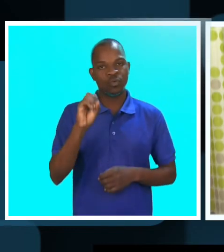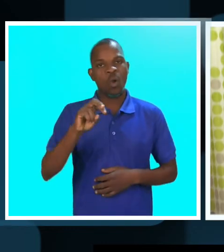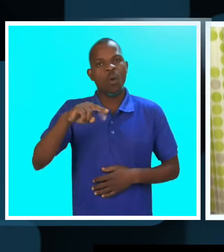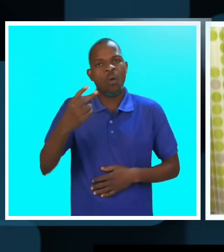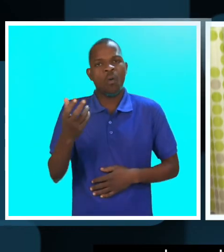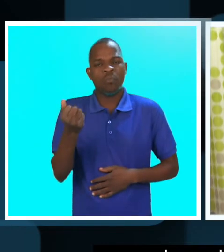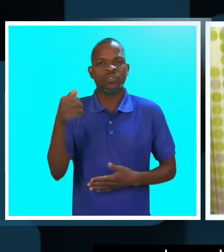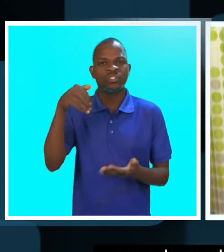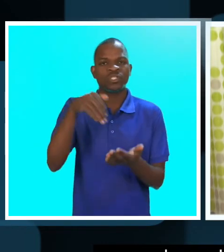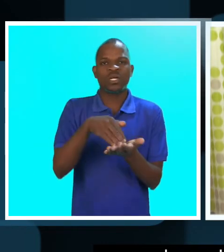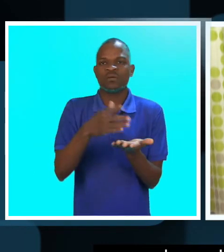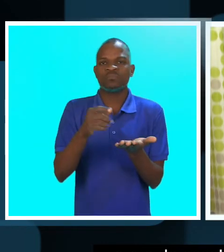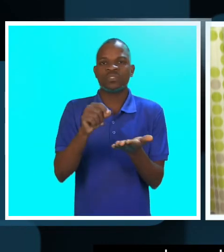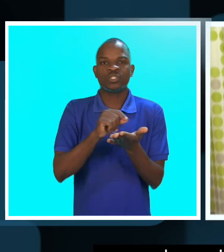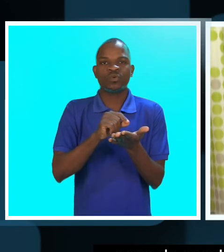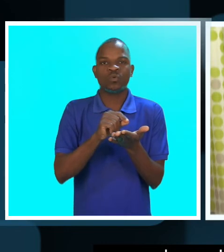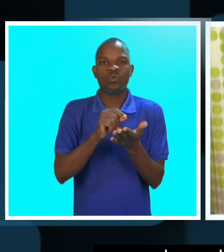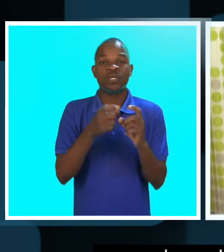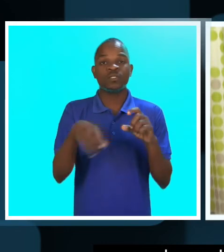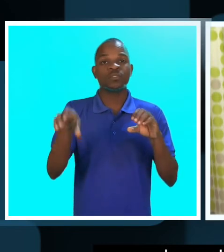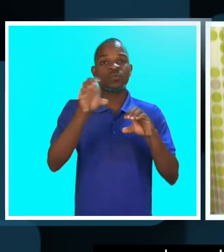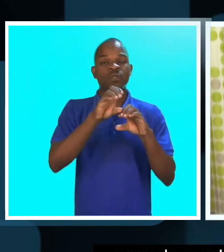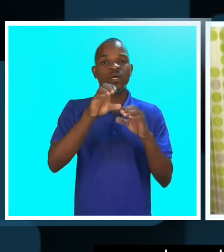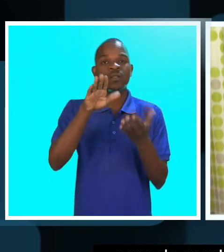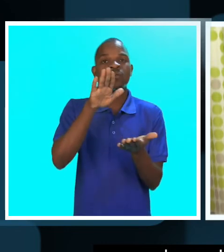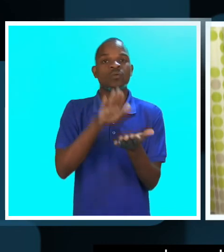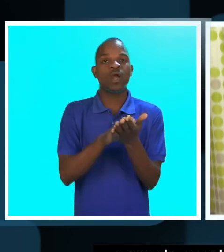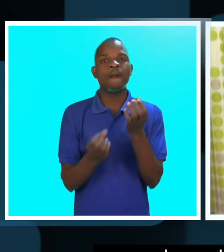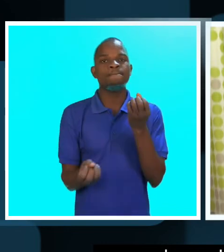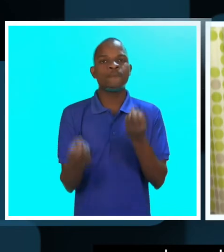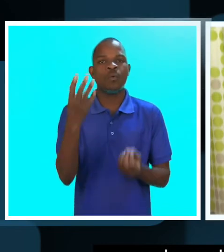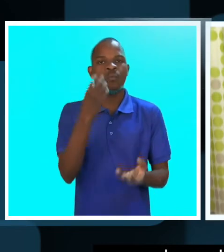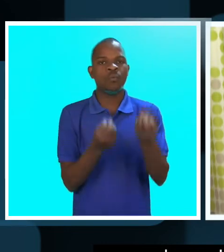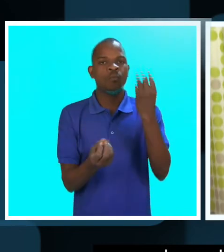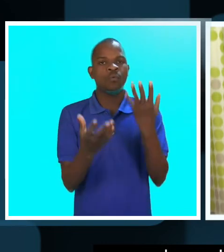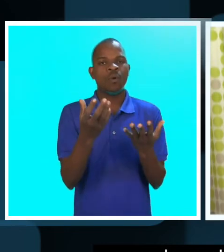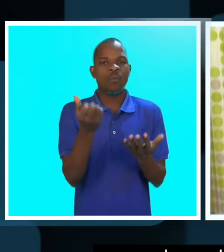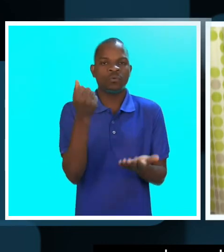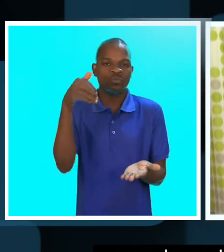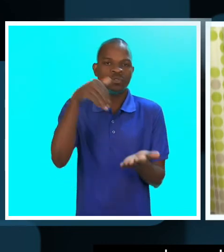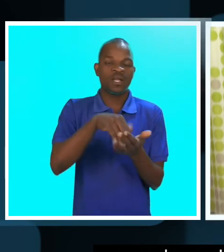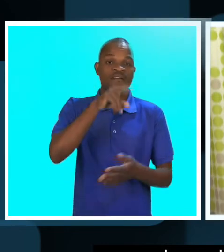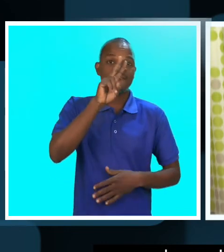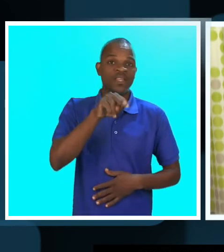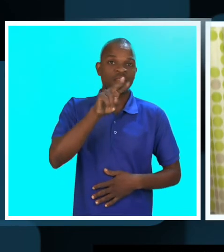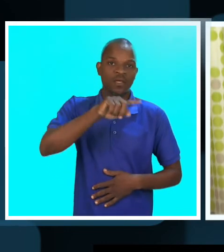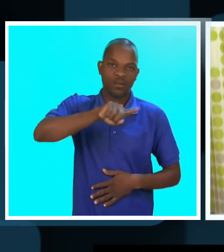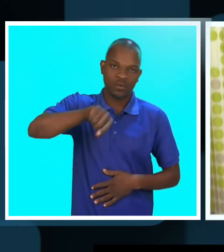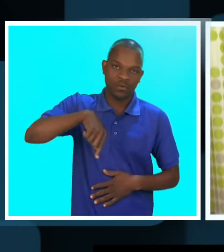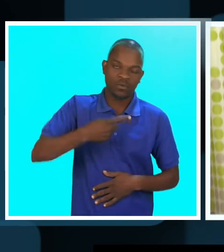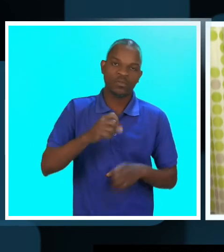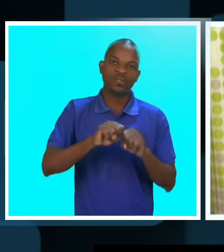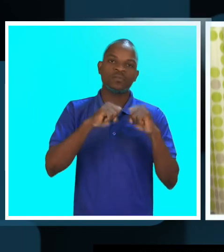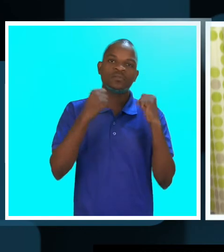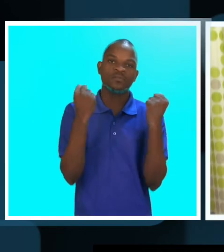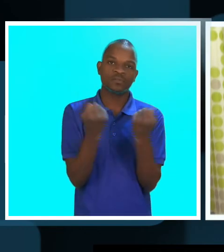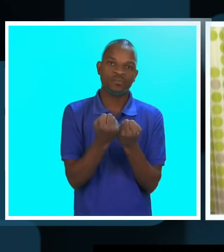deslocarem à rua da escola secundária de Machazine, onde também temos as instalações para nos visitar